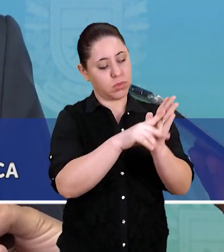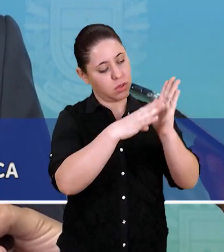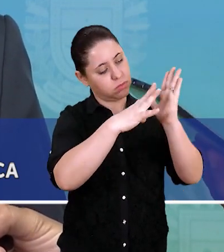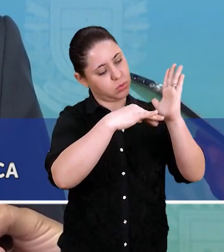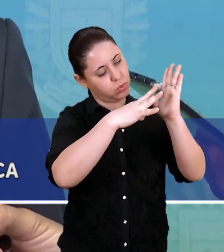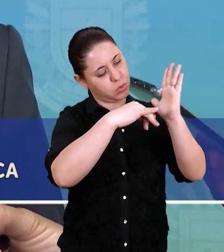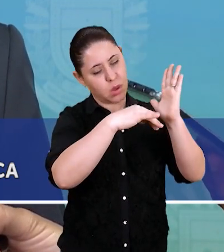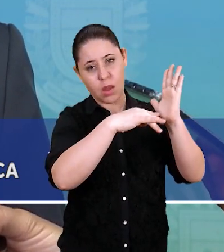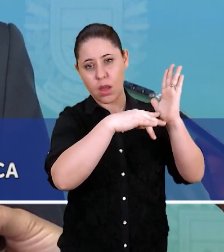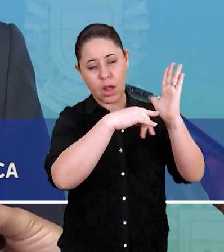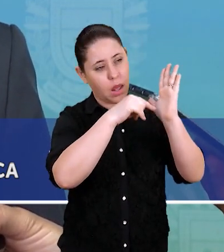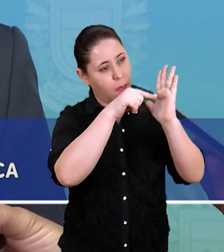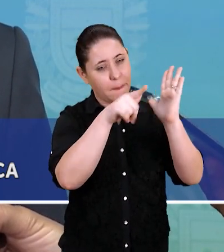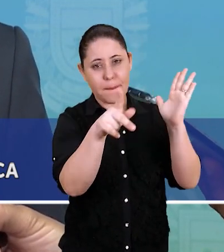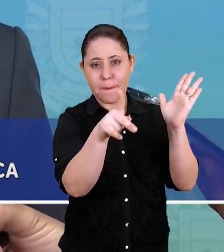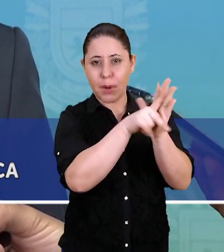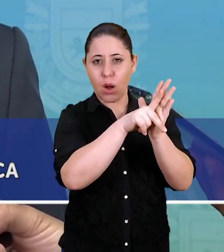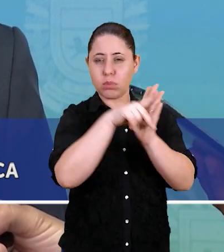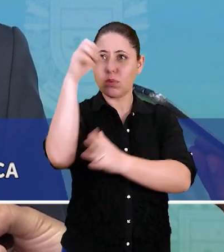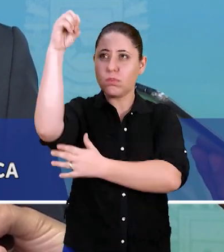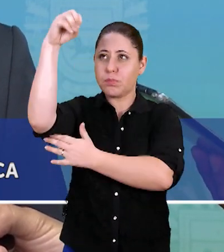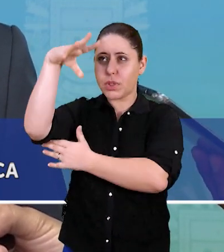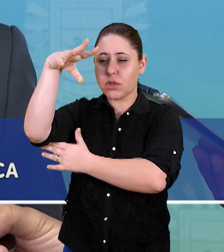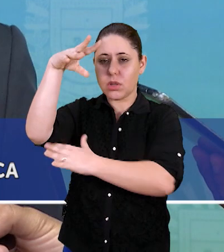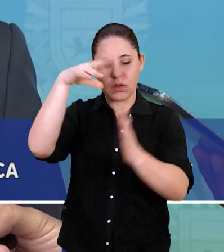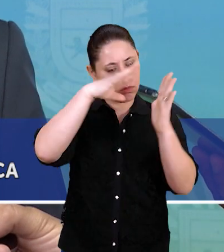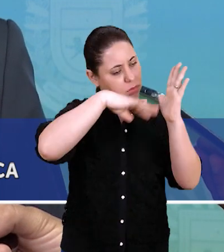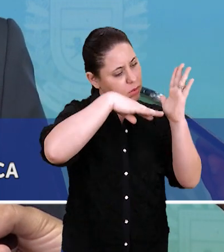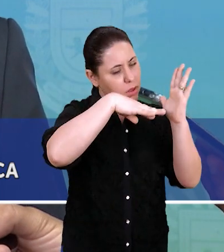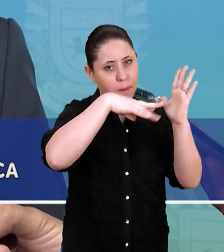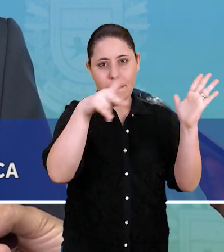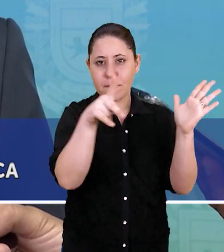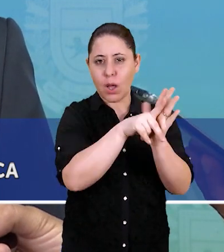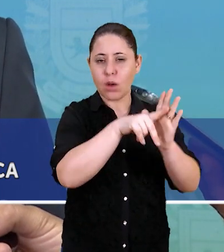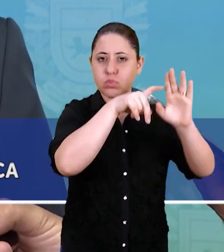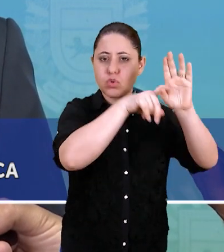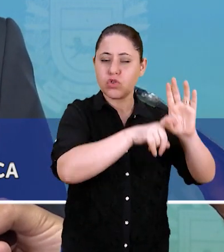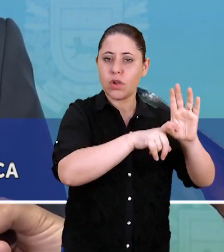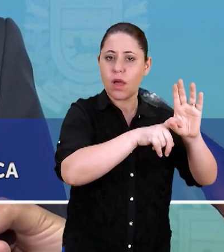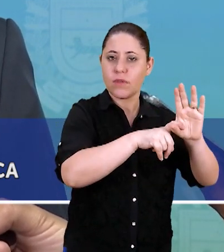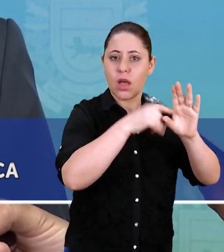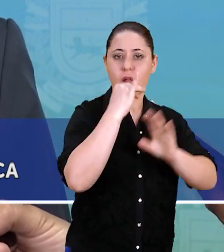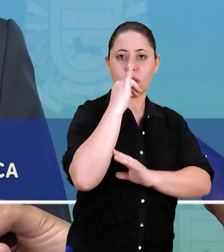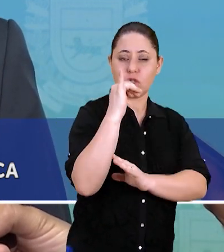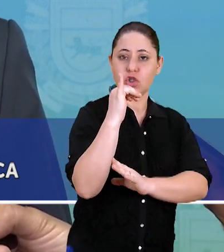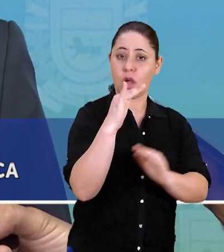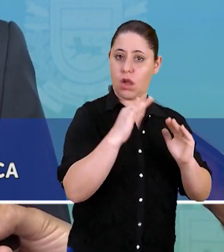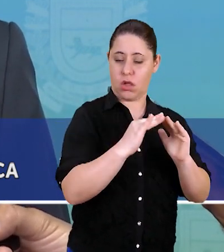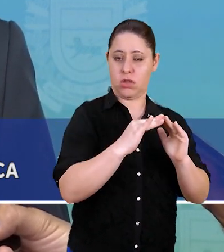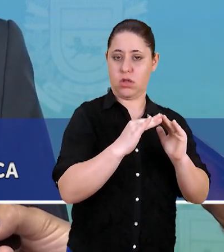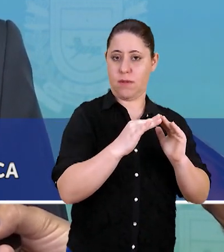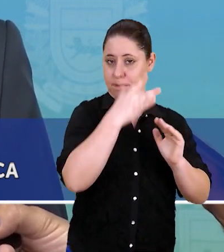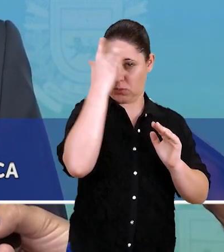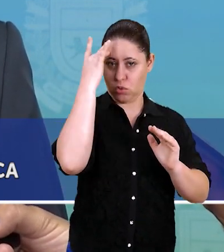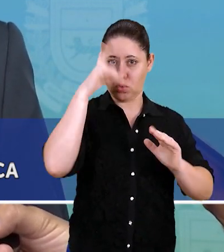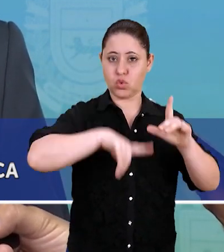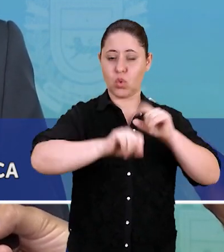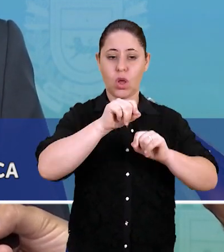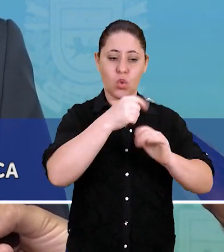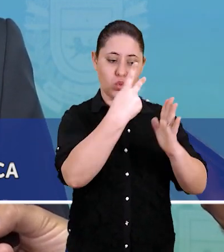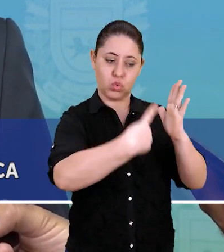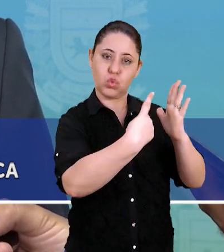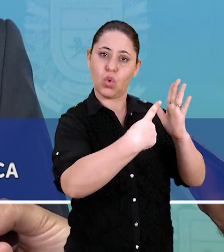conta tem um código de barra referente à taxa de iluminação pública, um código de barra referente ao consumo de energia. E aí a